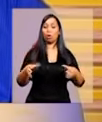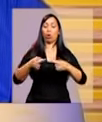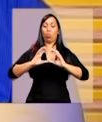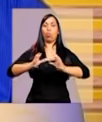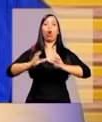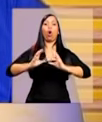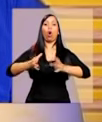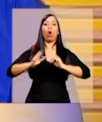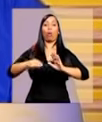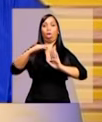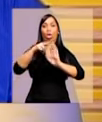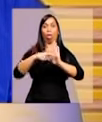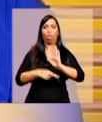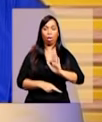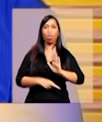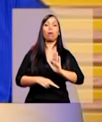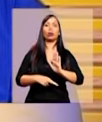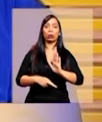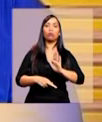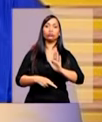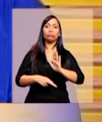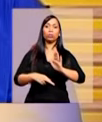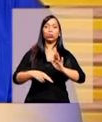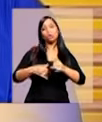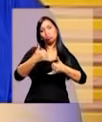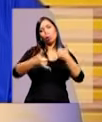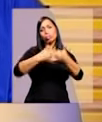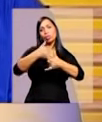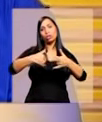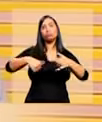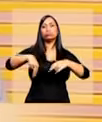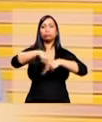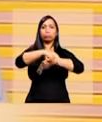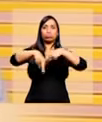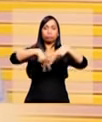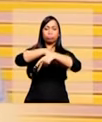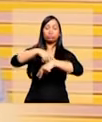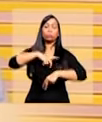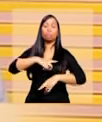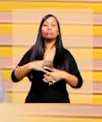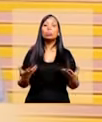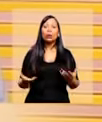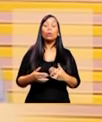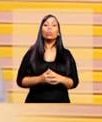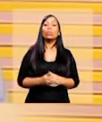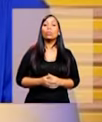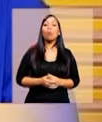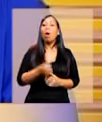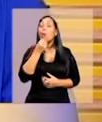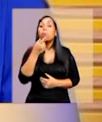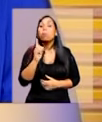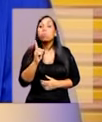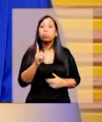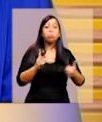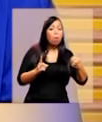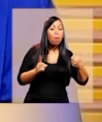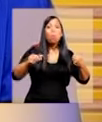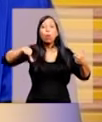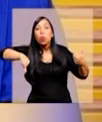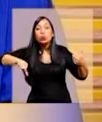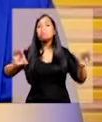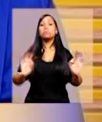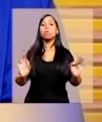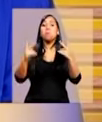bola, um conjunto de regras e uma partida desenrolando em cima daquele conjunto de regras. Isso, por si só, não é bom nem